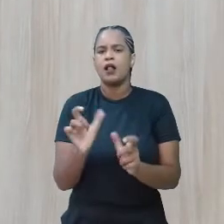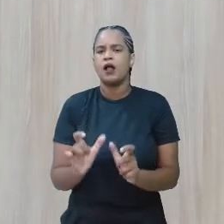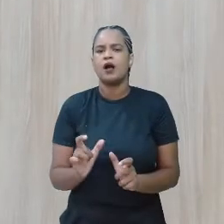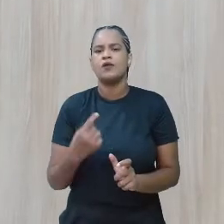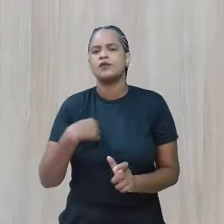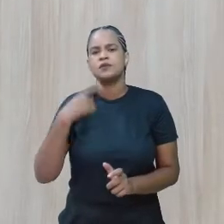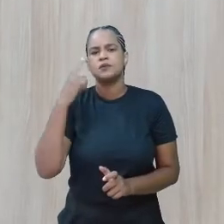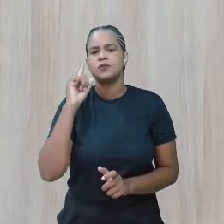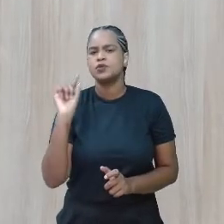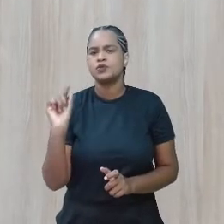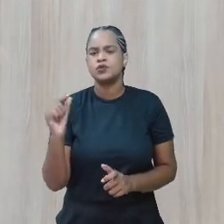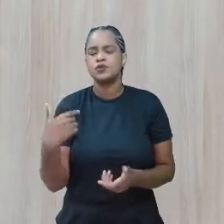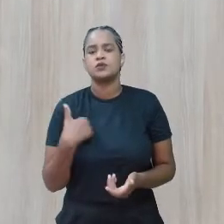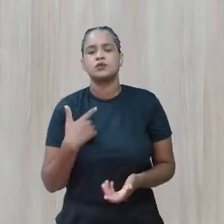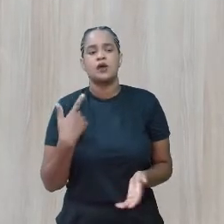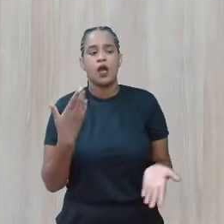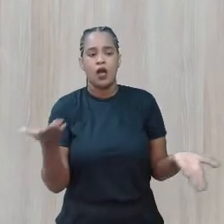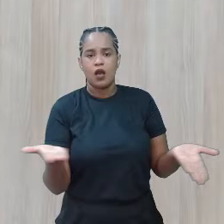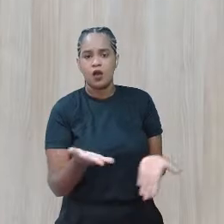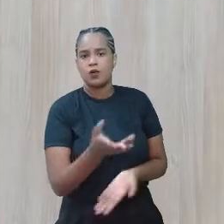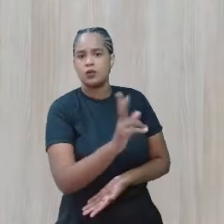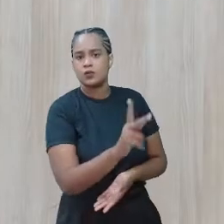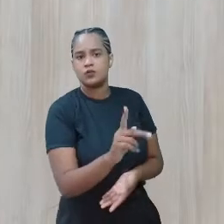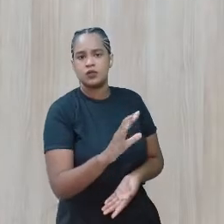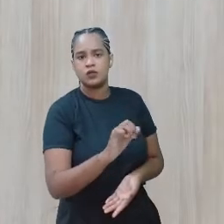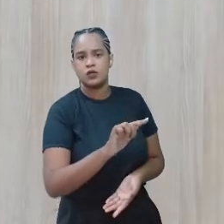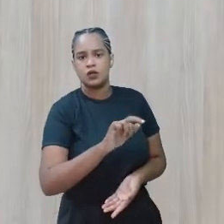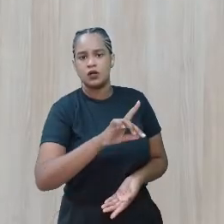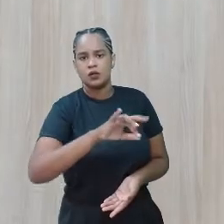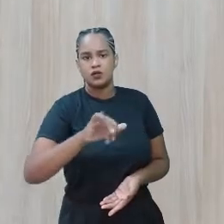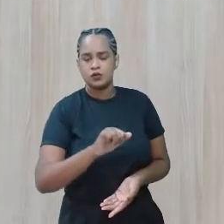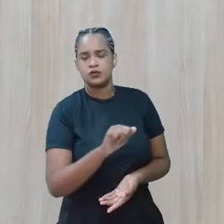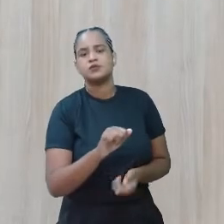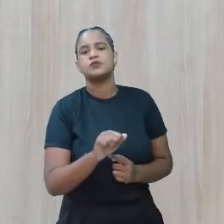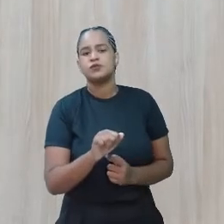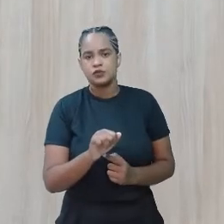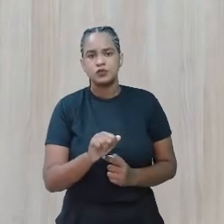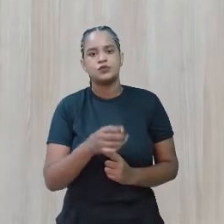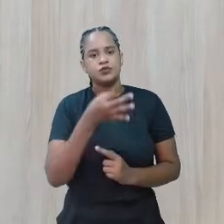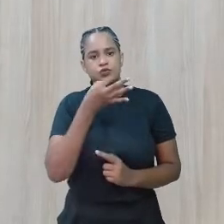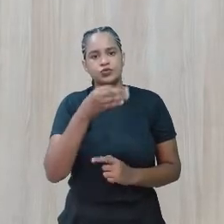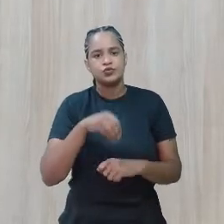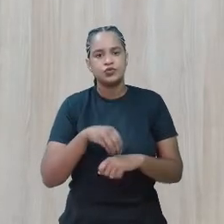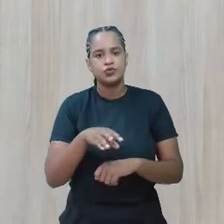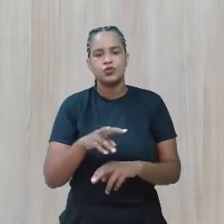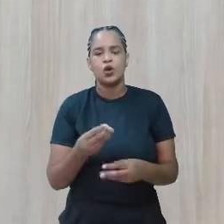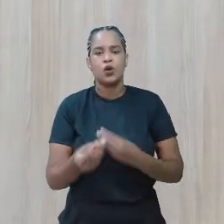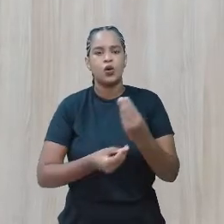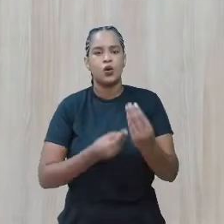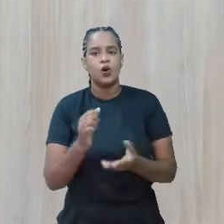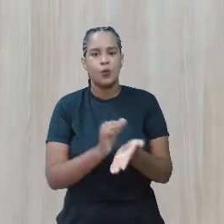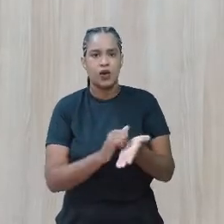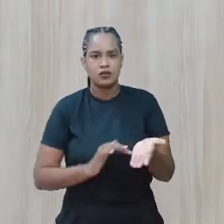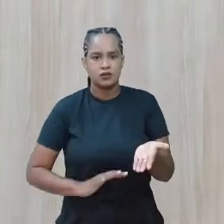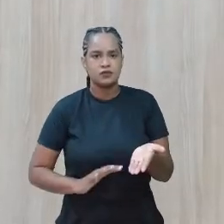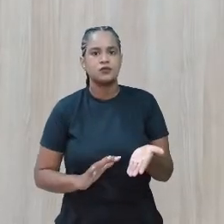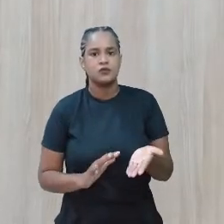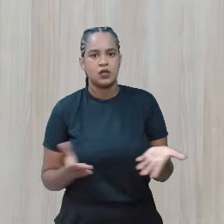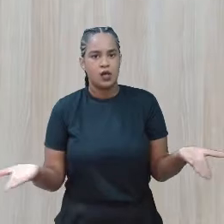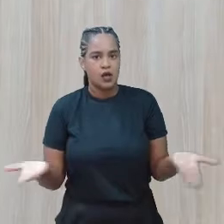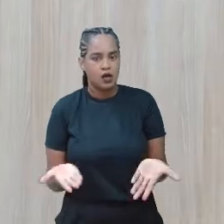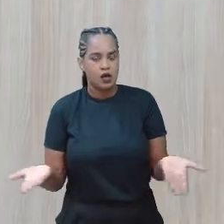sua mente? Eu vou passar aí para a professora Cláudia, que ela vai dar uma dica de como vocês podem fazer essa minha atividade, essa